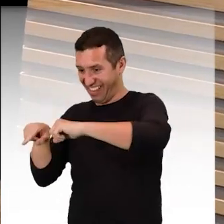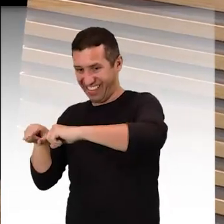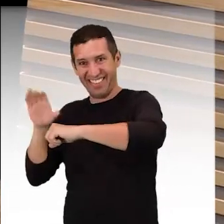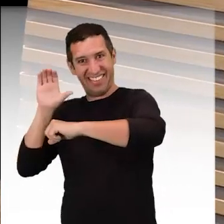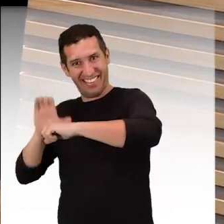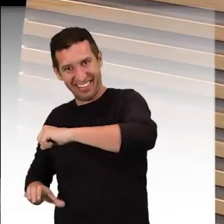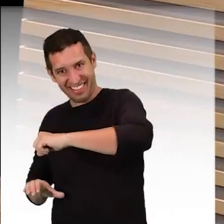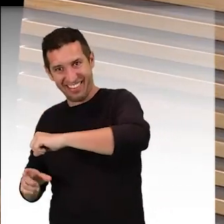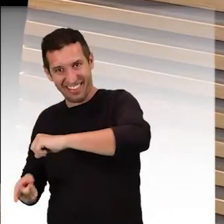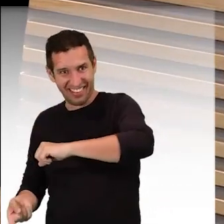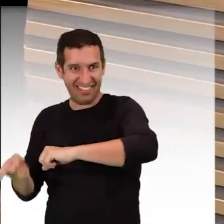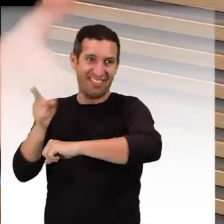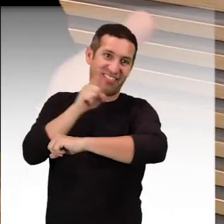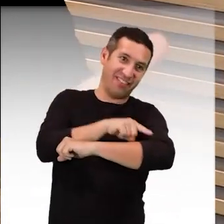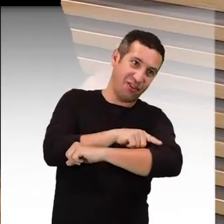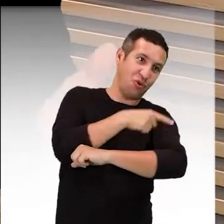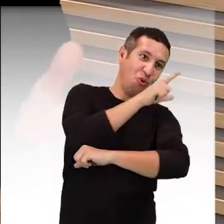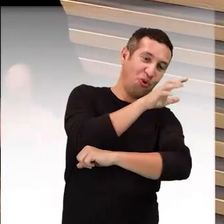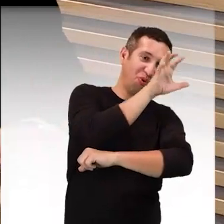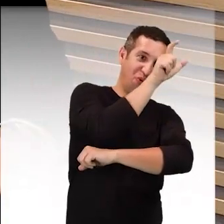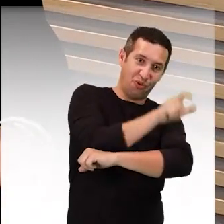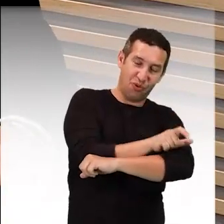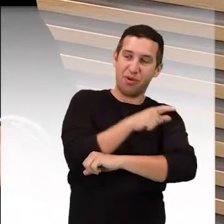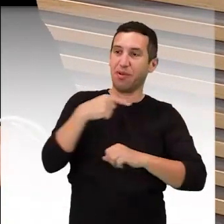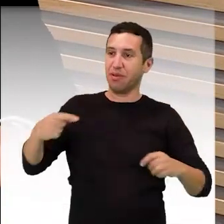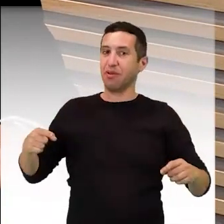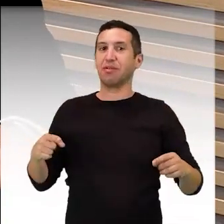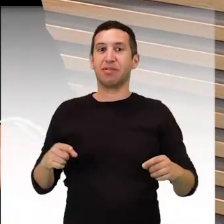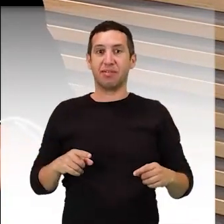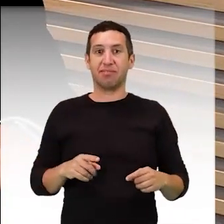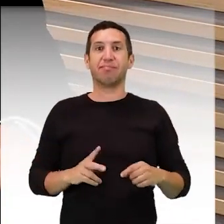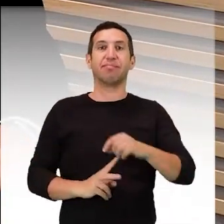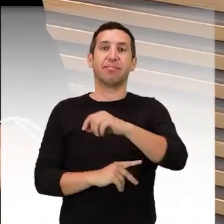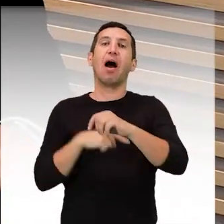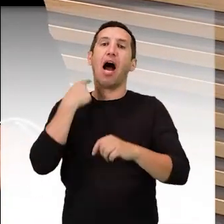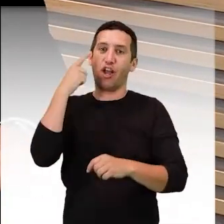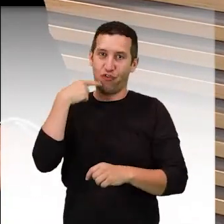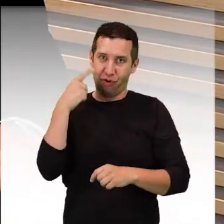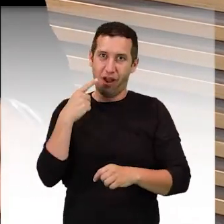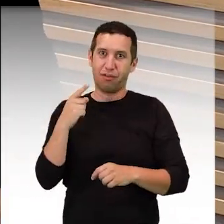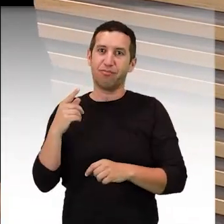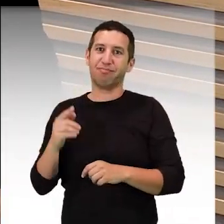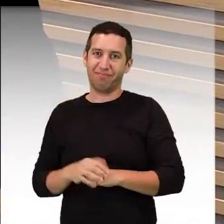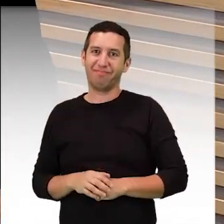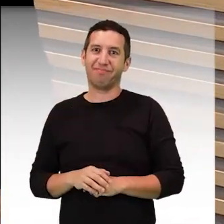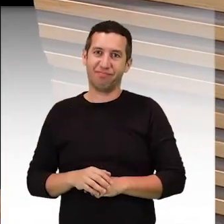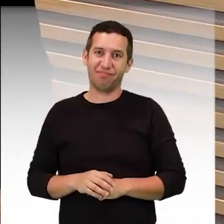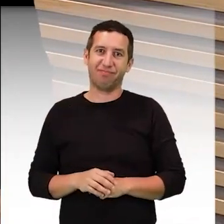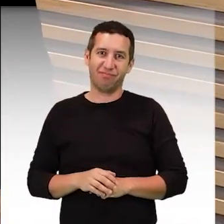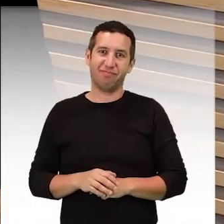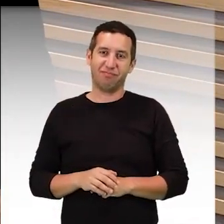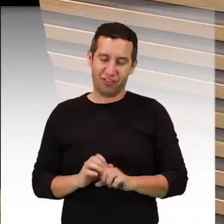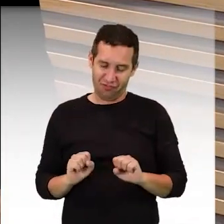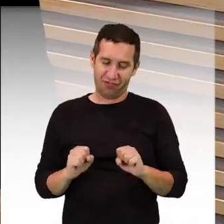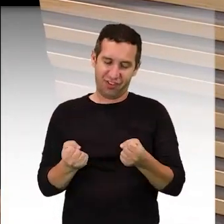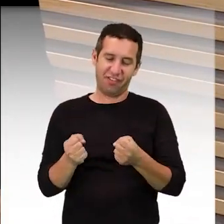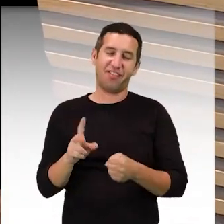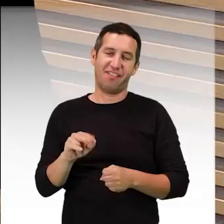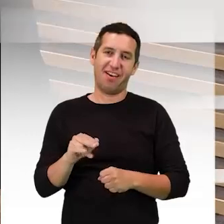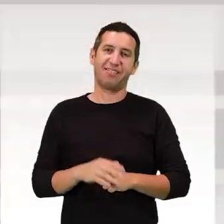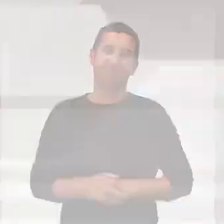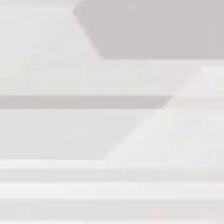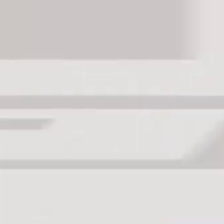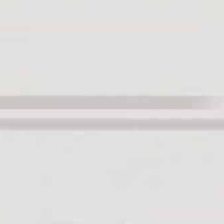com as partes que serão acusadas, as partes que serão defendidas, devem ser feitas por meio de um